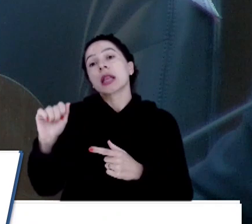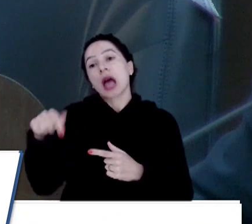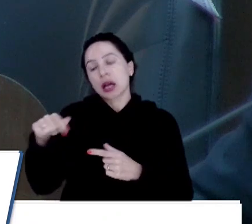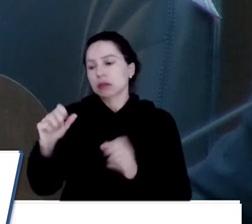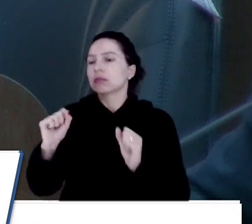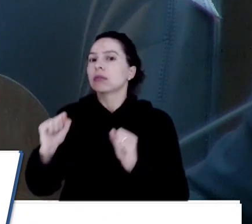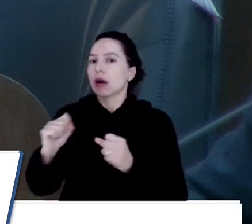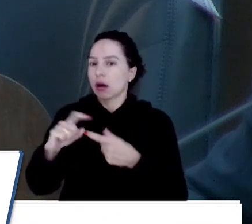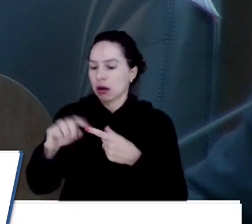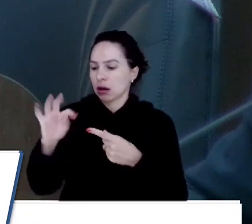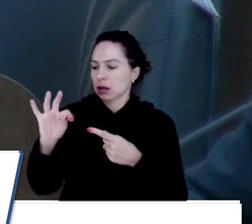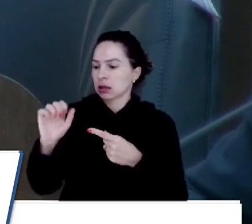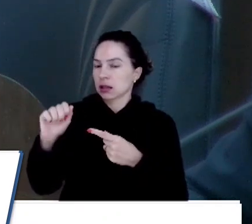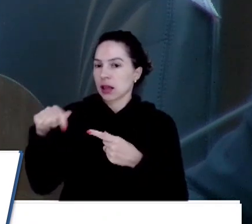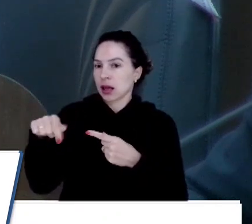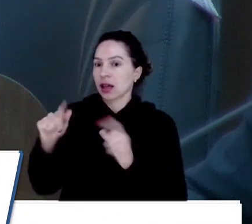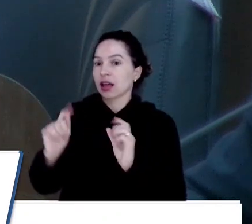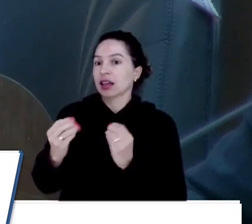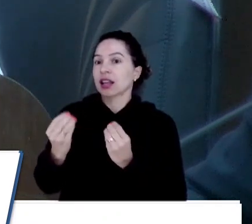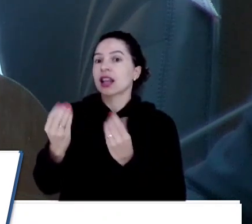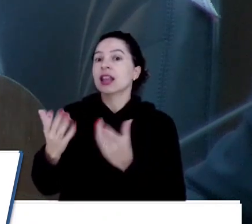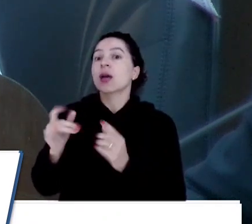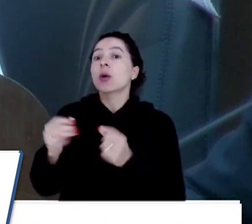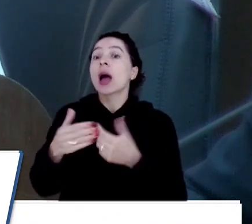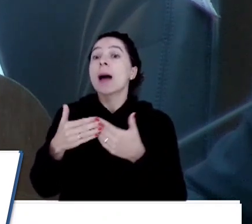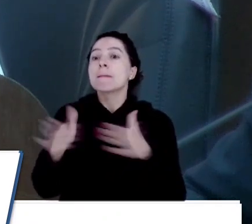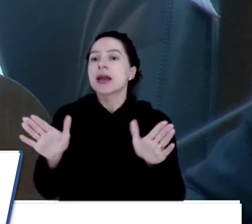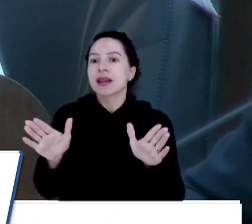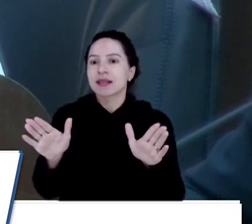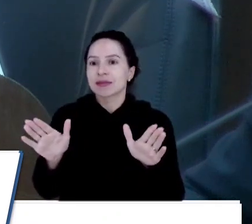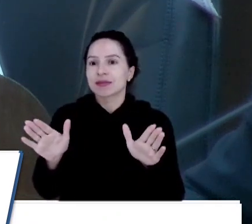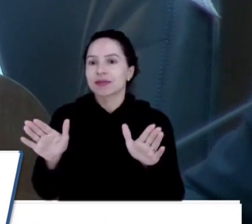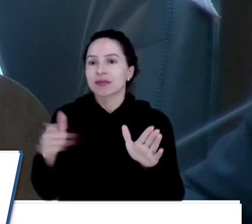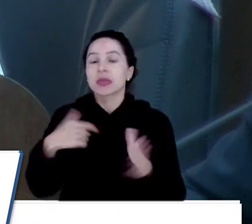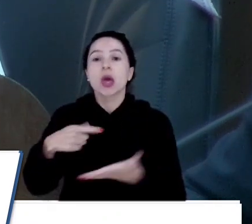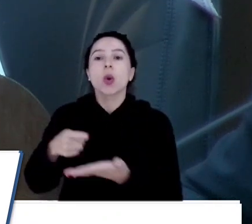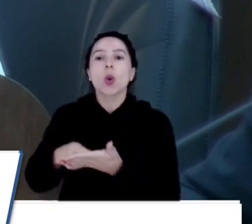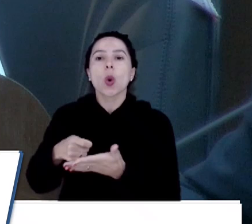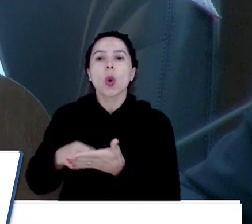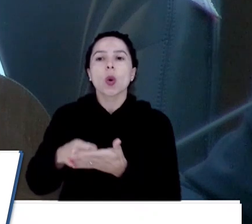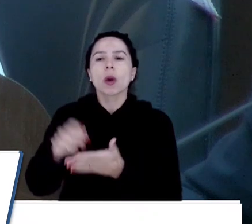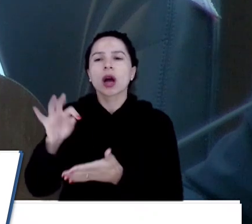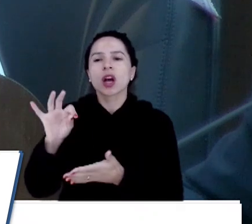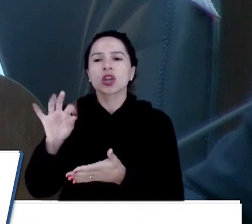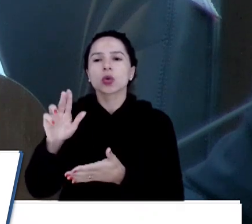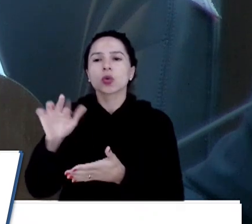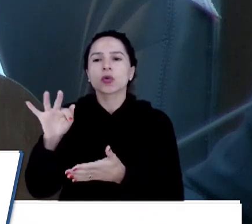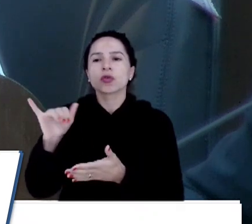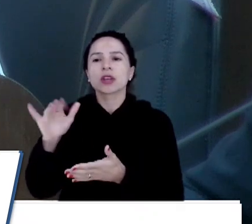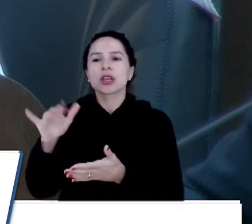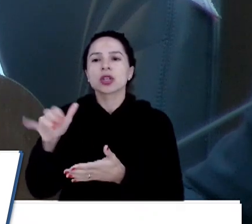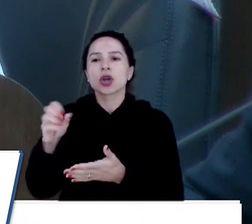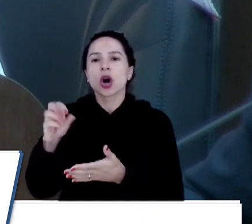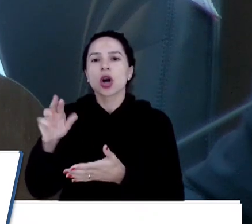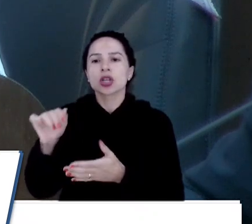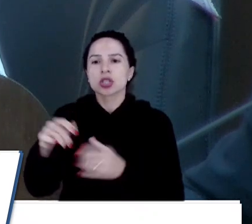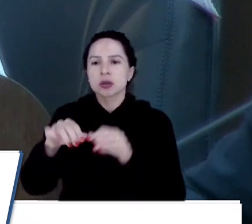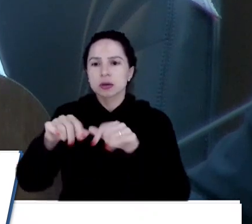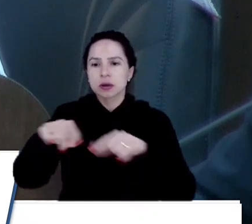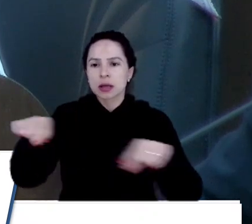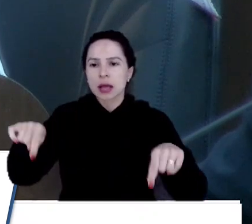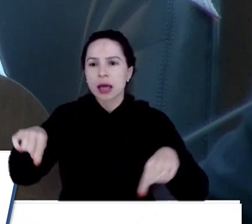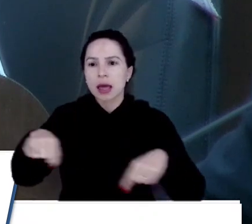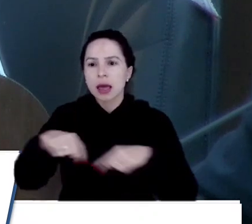O TAC te deu oportunidades. Eu cobrei ali na Tufi Jorge um terreno que fizeram lá. Quem